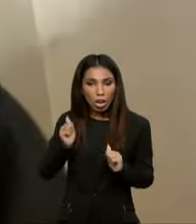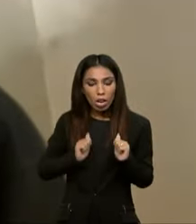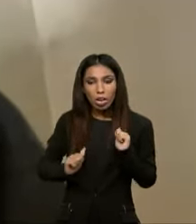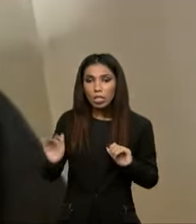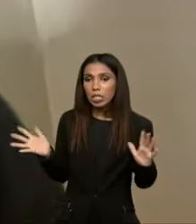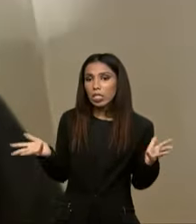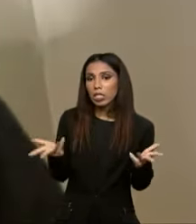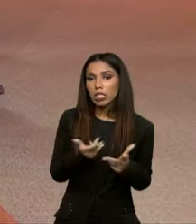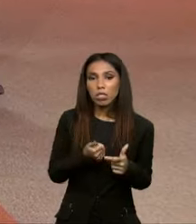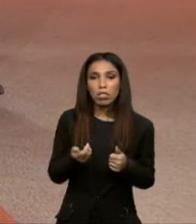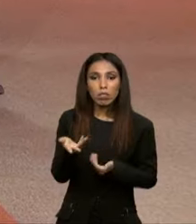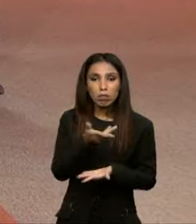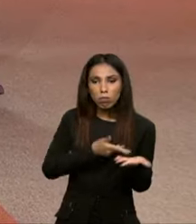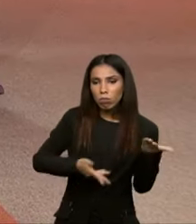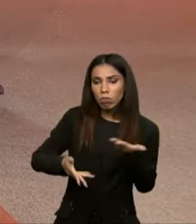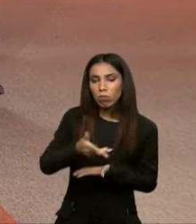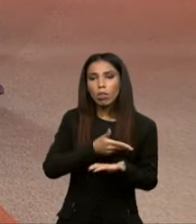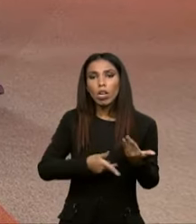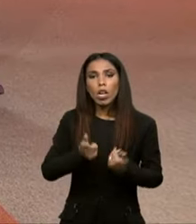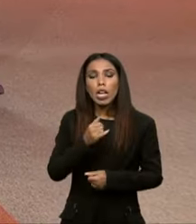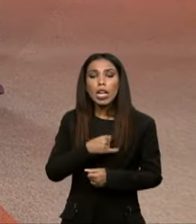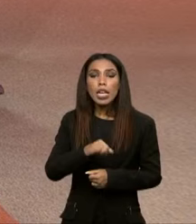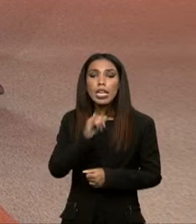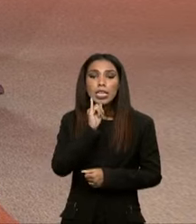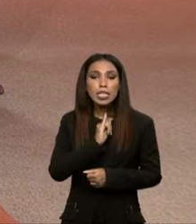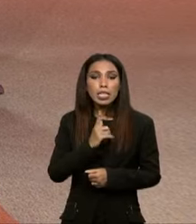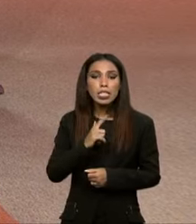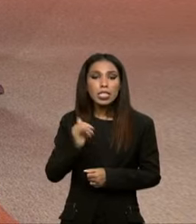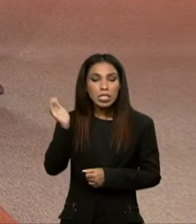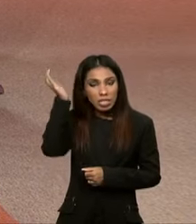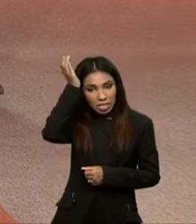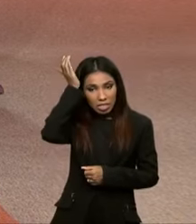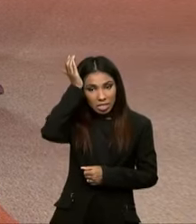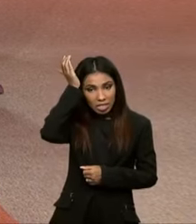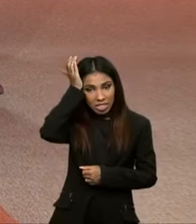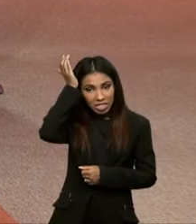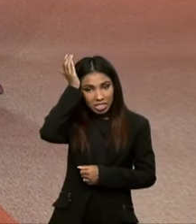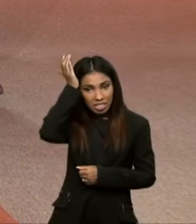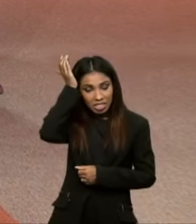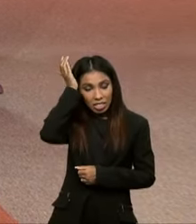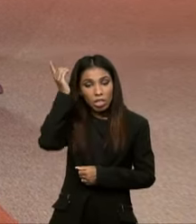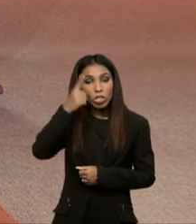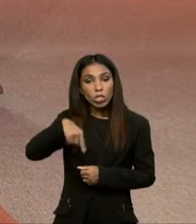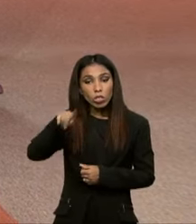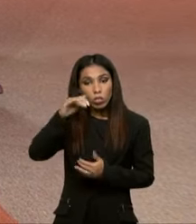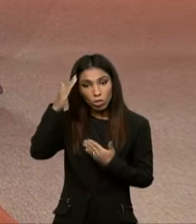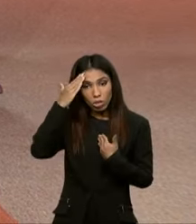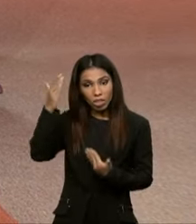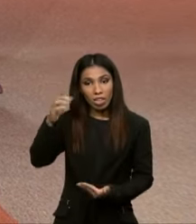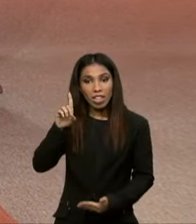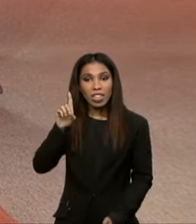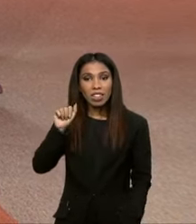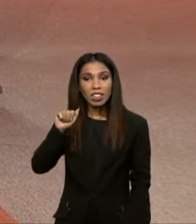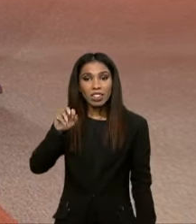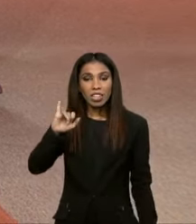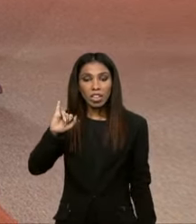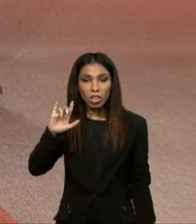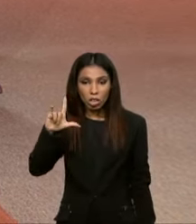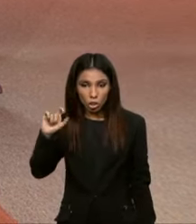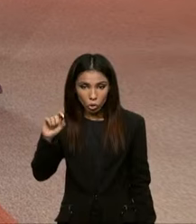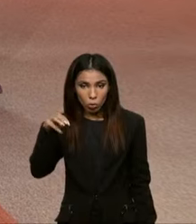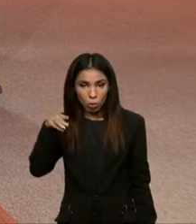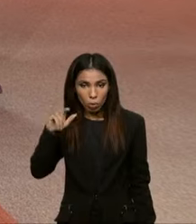incríveis e que vão trocar. Eu vejo muito esse exemplo aplicado no SESC. E nós devemos Sim. ser muito gratos a Danilo Miranda, claro. O cara que fez